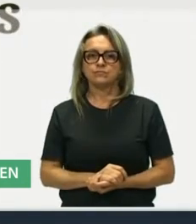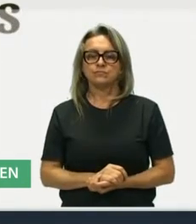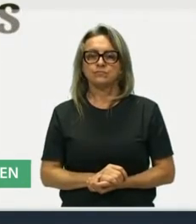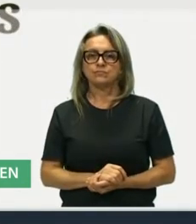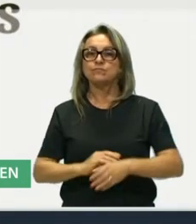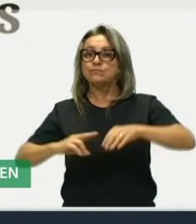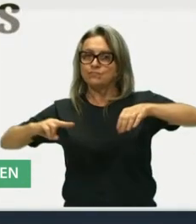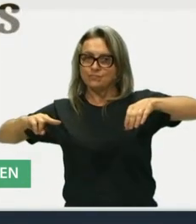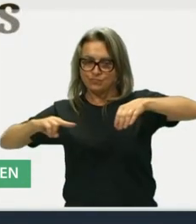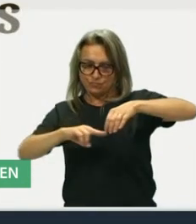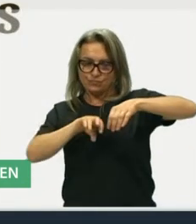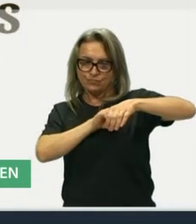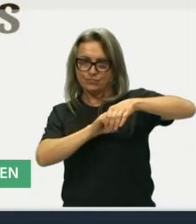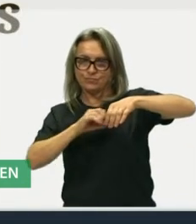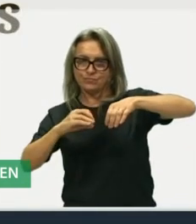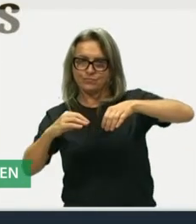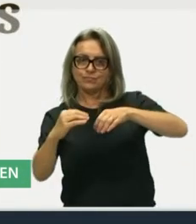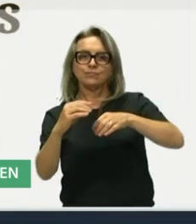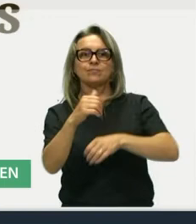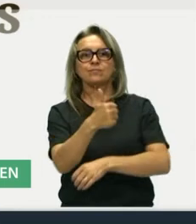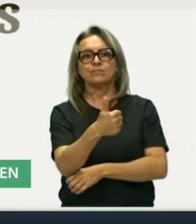Sessão de radioterapia,